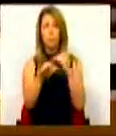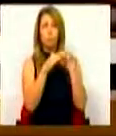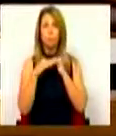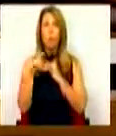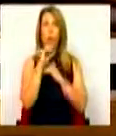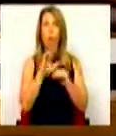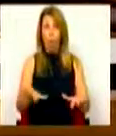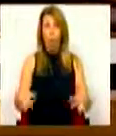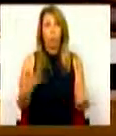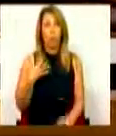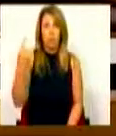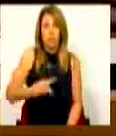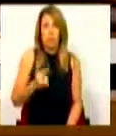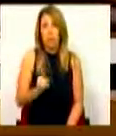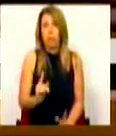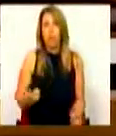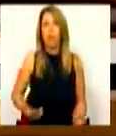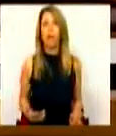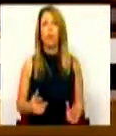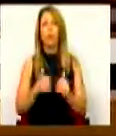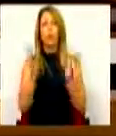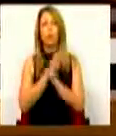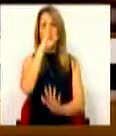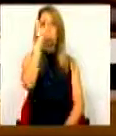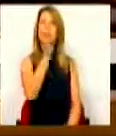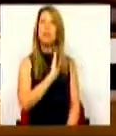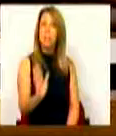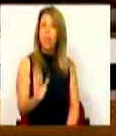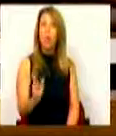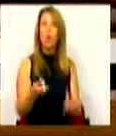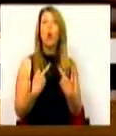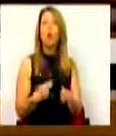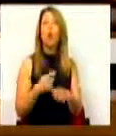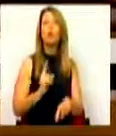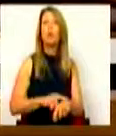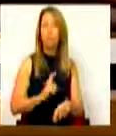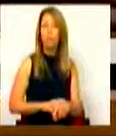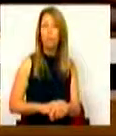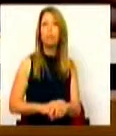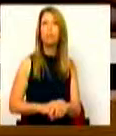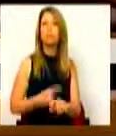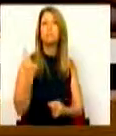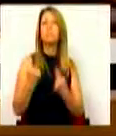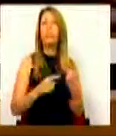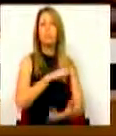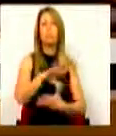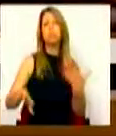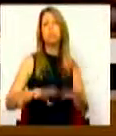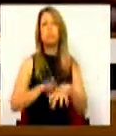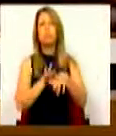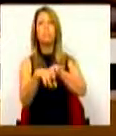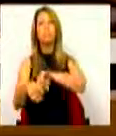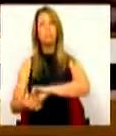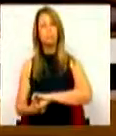oportunidades, como não pode deixar de ser, mas, como todos sabem, com um custo de tempo que muitas vezes perturba e destrói